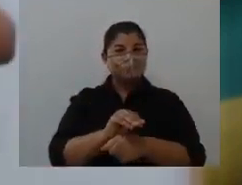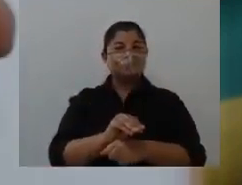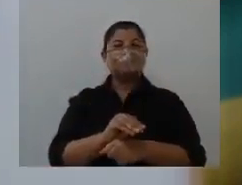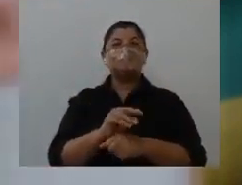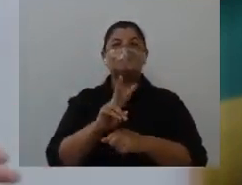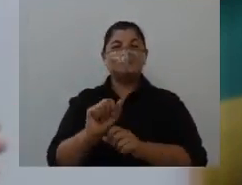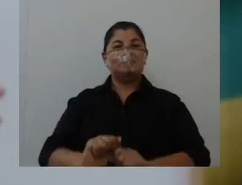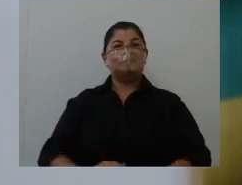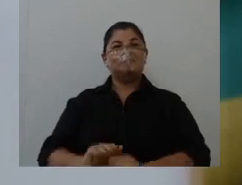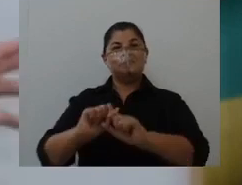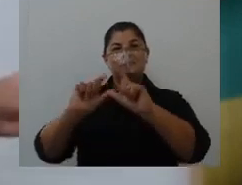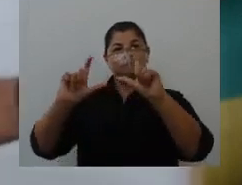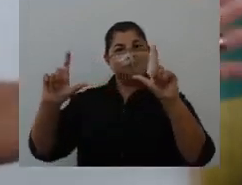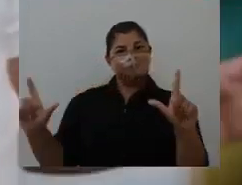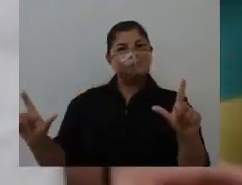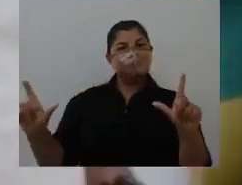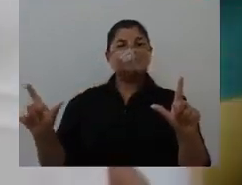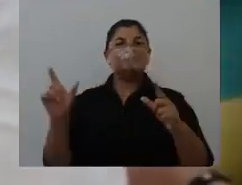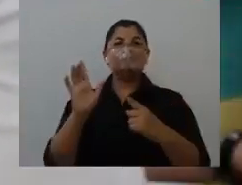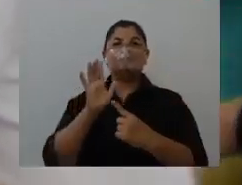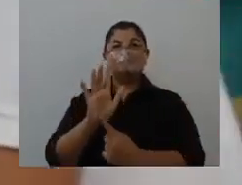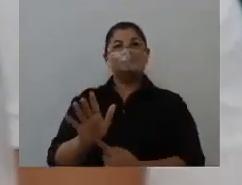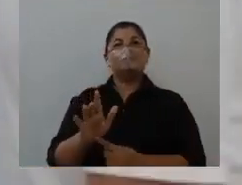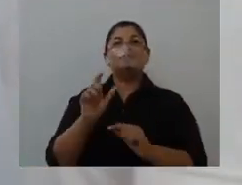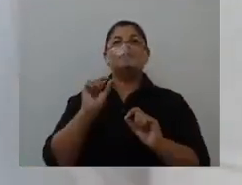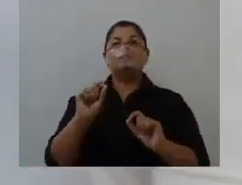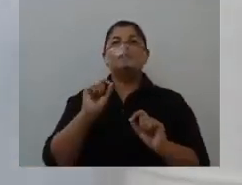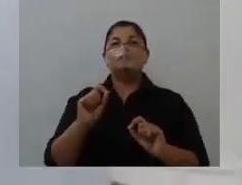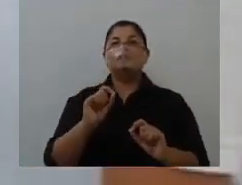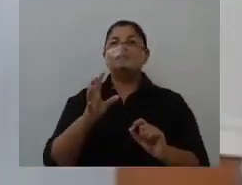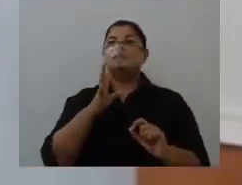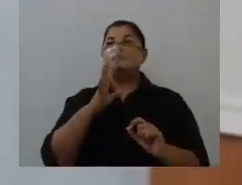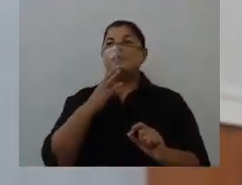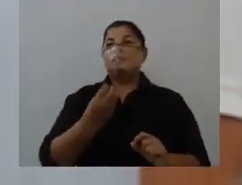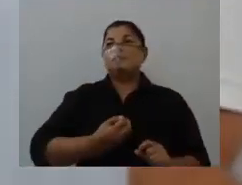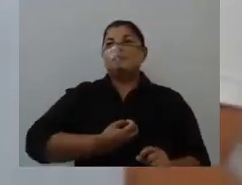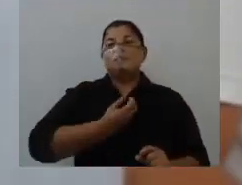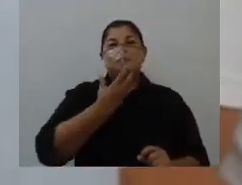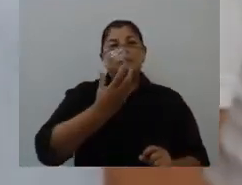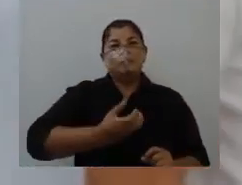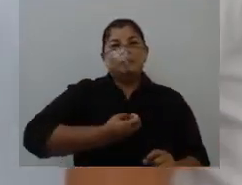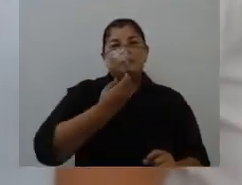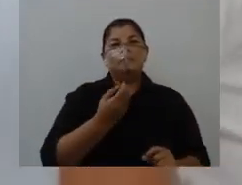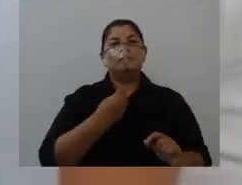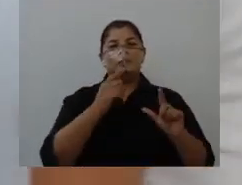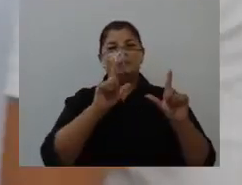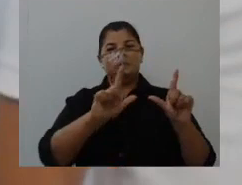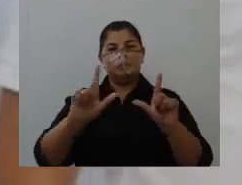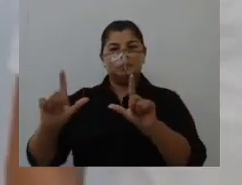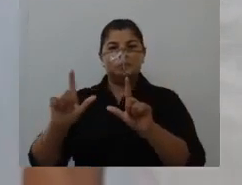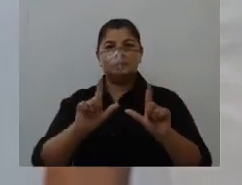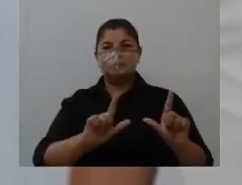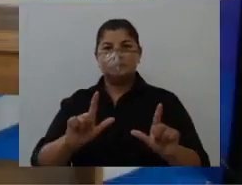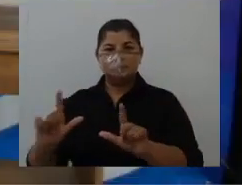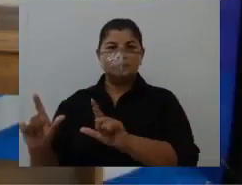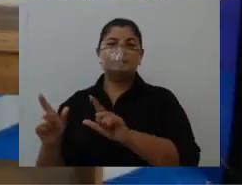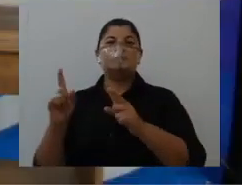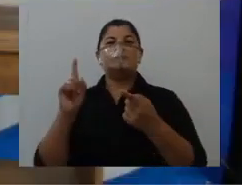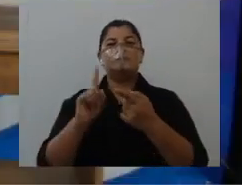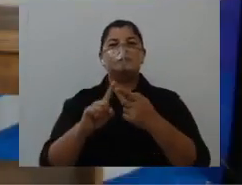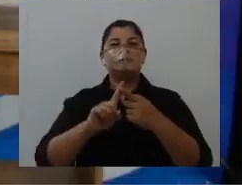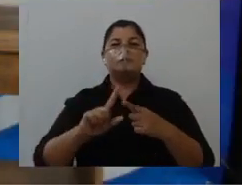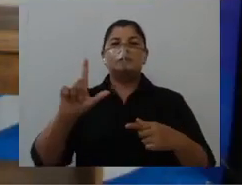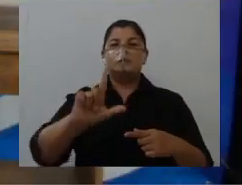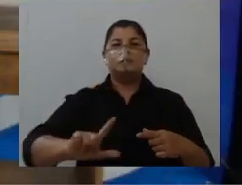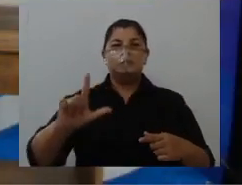que eu vou botar a tela cheia. E hoje a gente vai conhecer, um pouco do poema, as histórias em quadrinho e da literatura